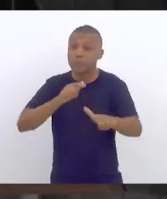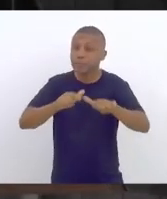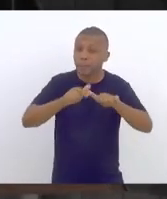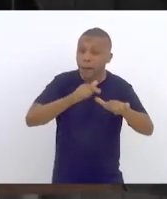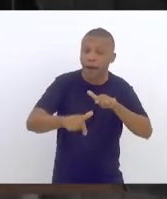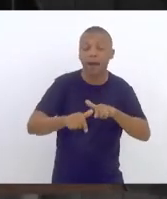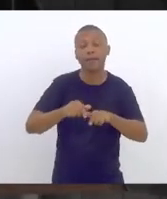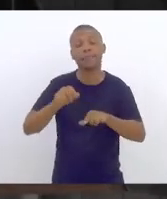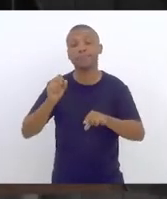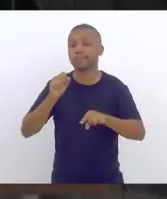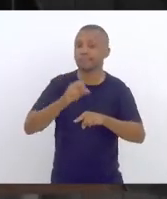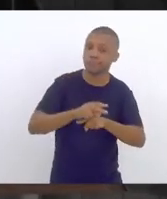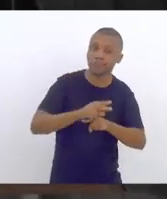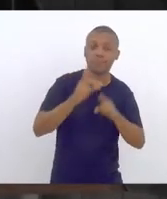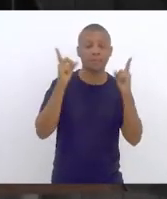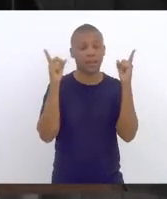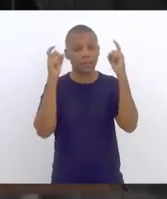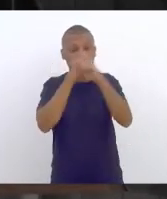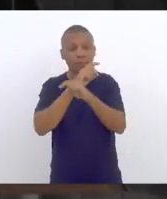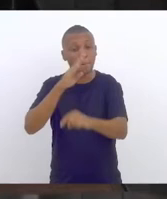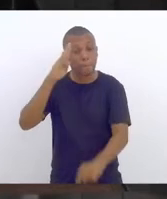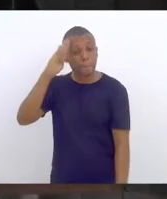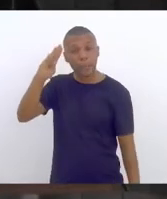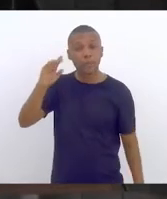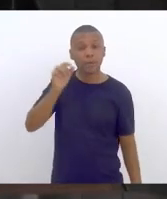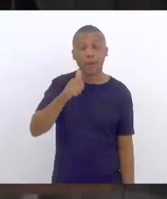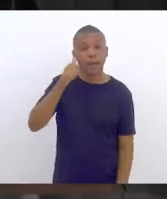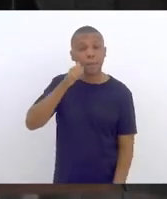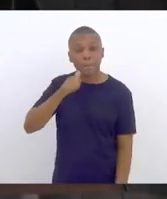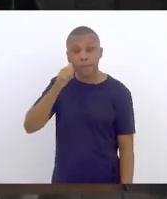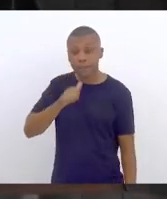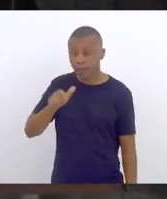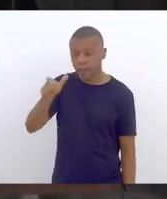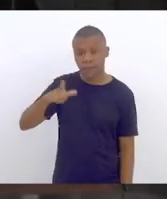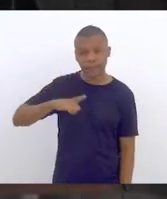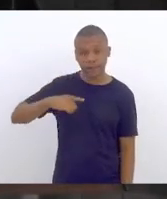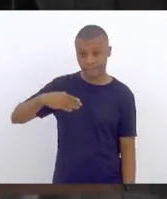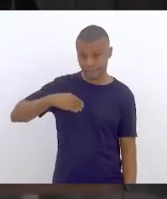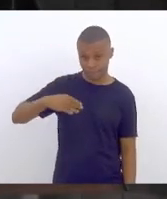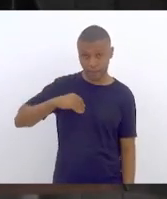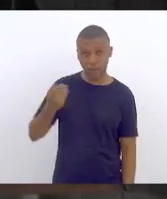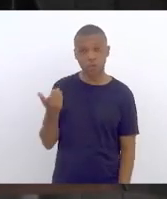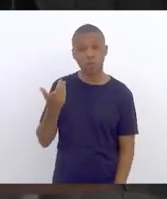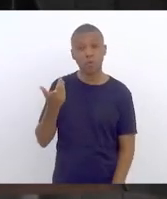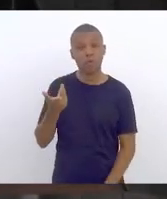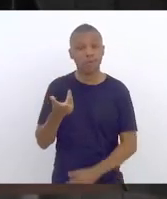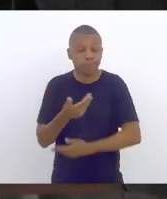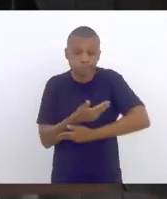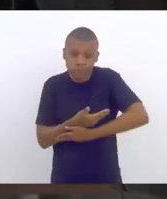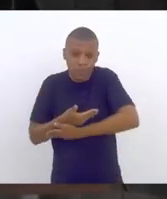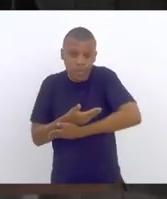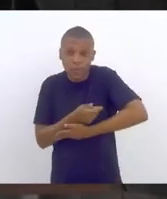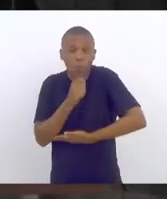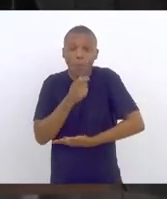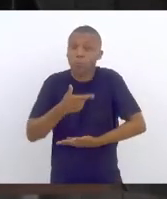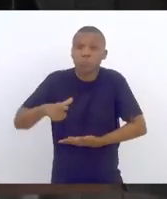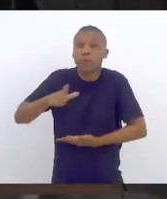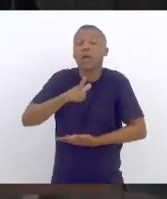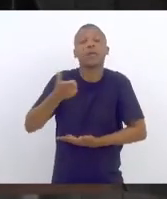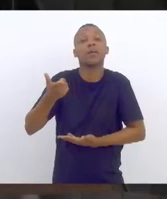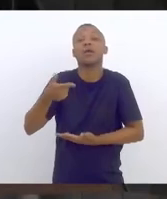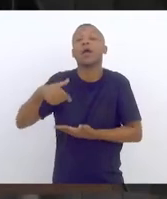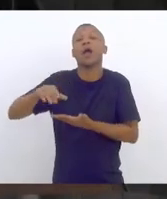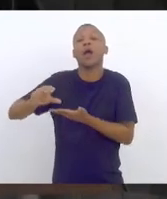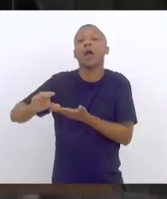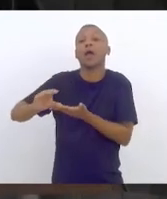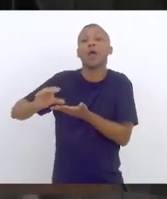ainda para as mulheres que têm filhos pequenos não tem com quem deixar não tem recursos para pagar quem Façam um cuidado elementar